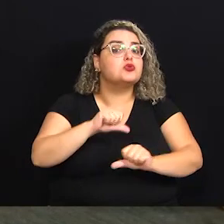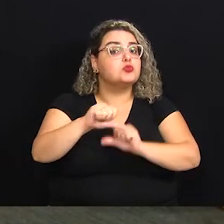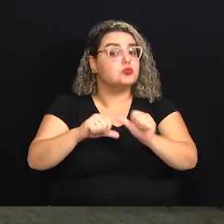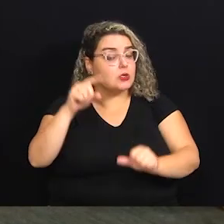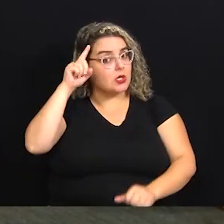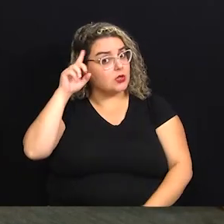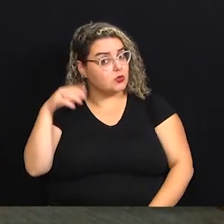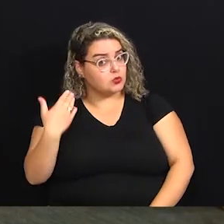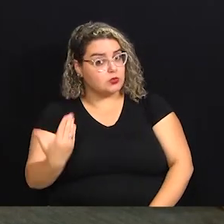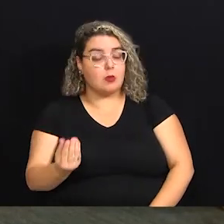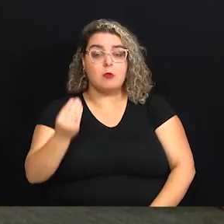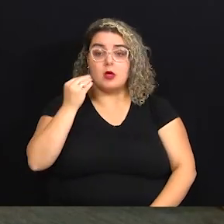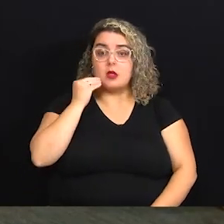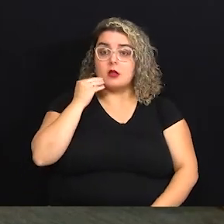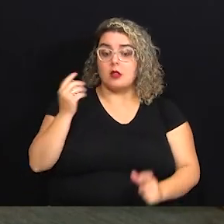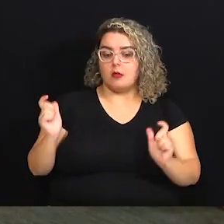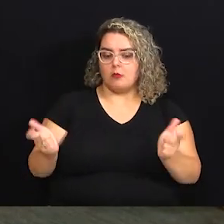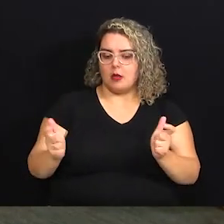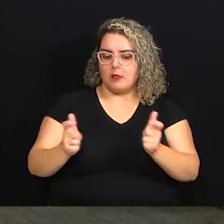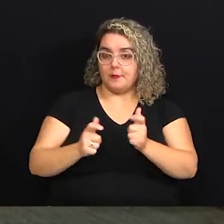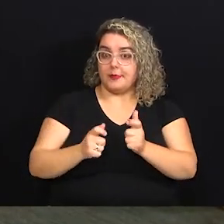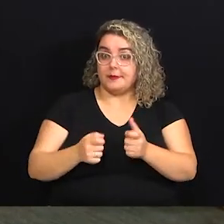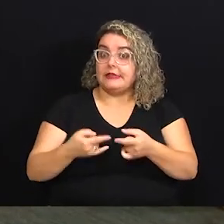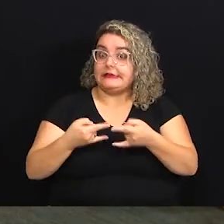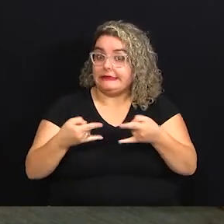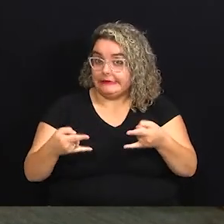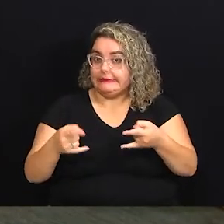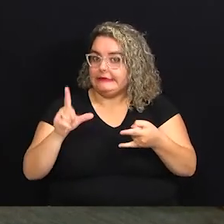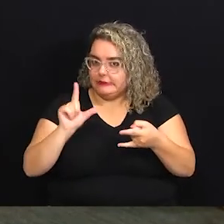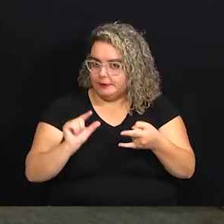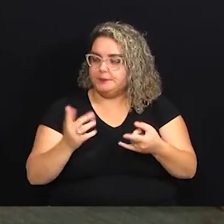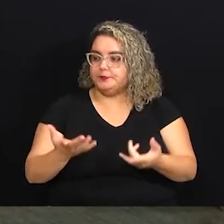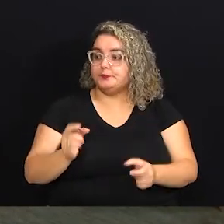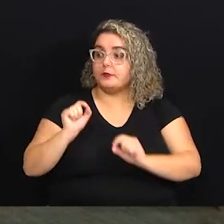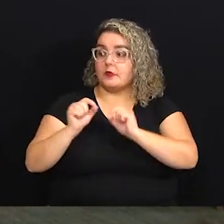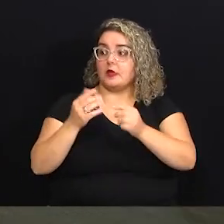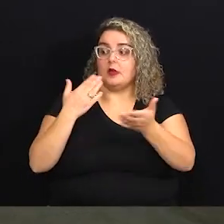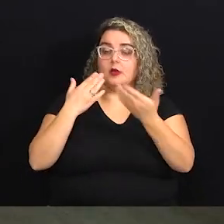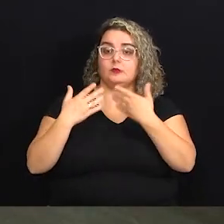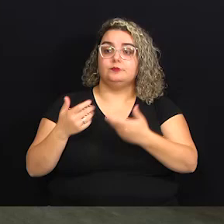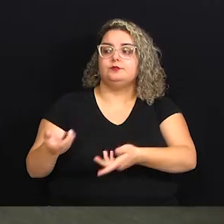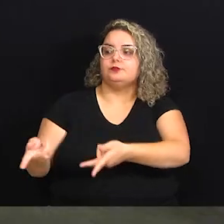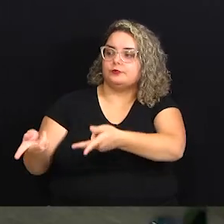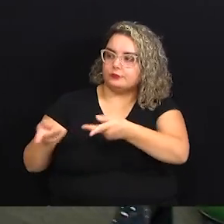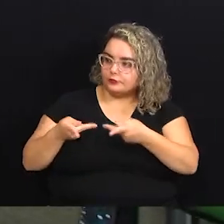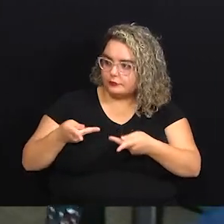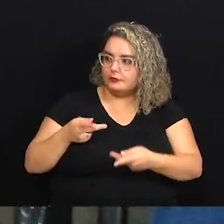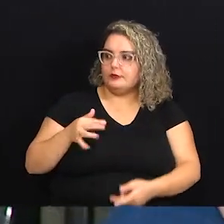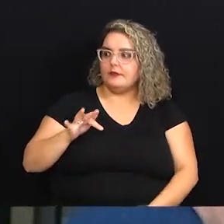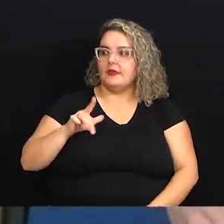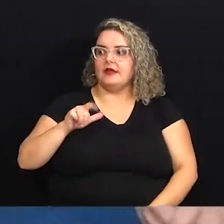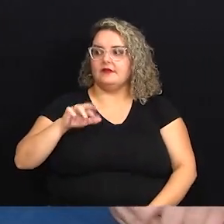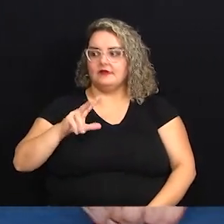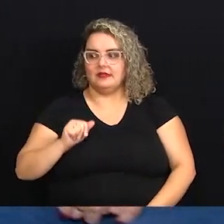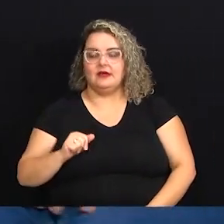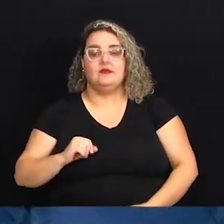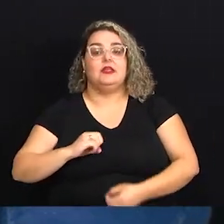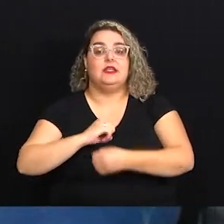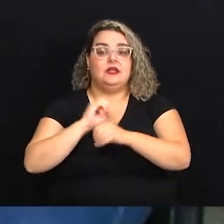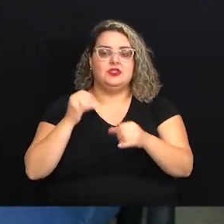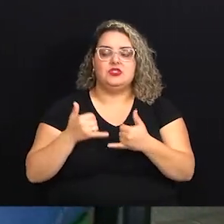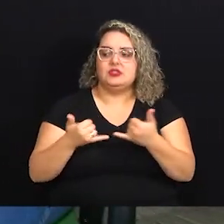dia de vocês para tentar diminuir essa conta. E quem vai falar com a gente hoje, a nossa convidada é a Flávia Leal,